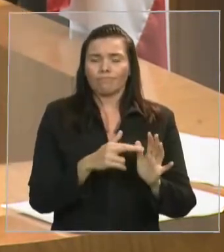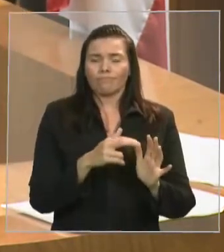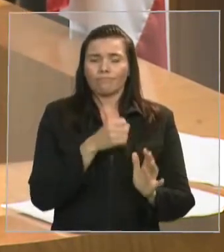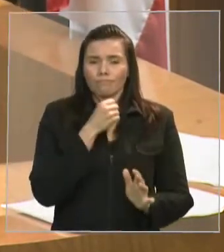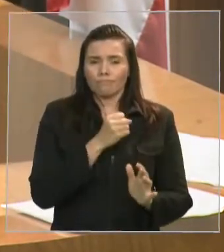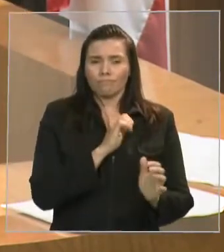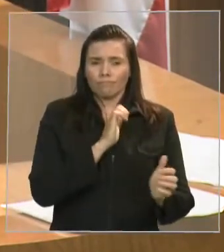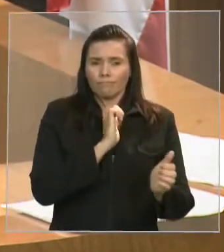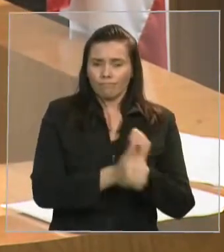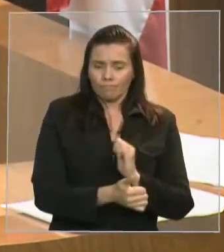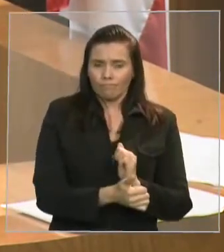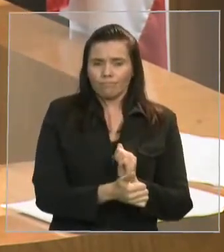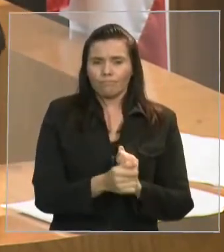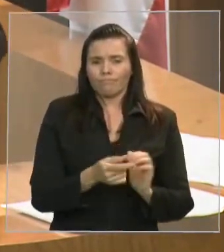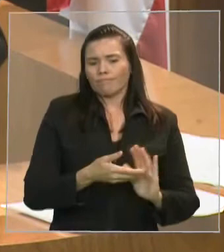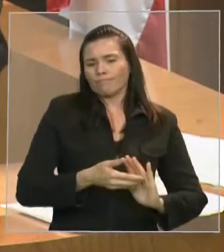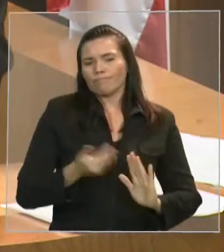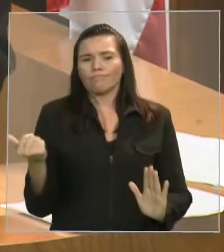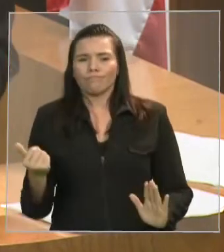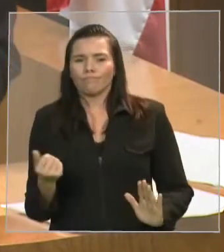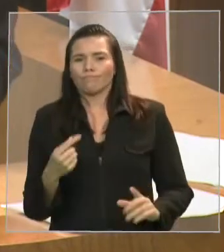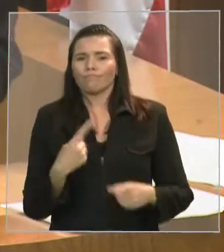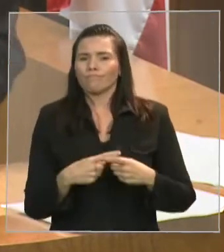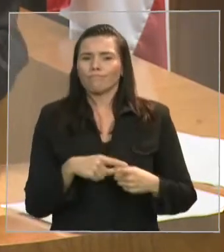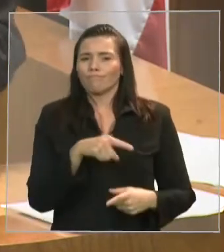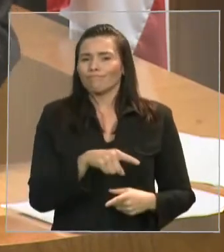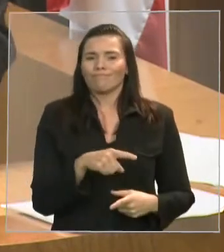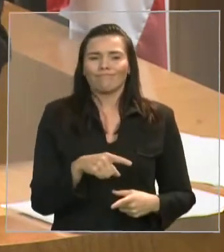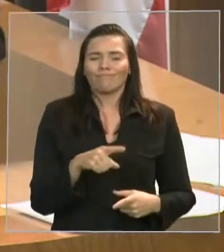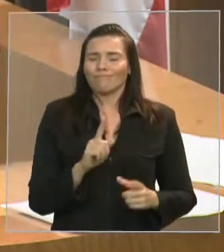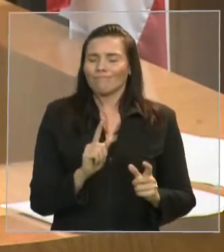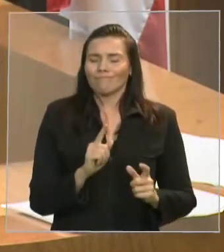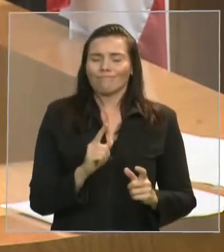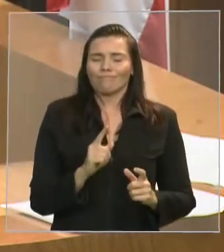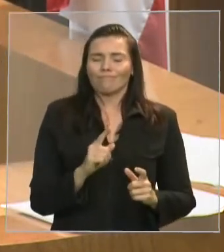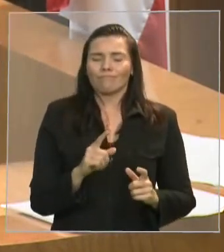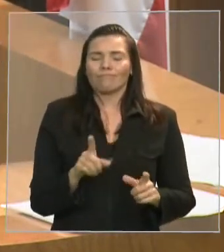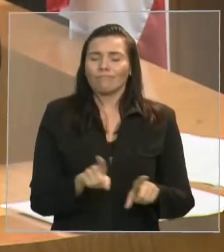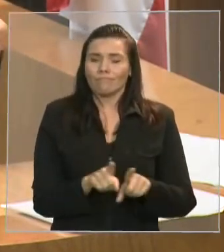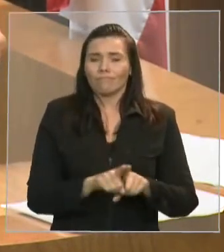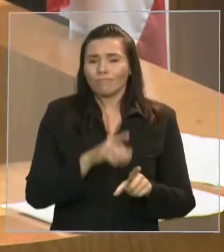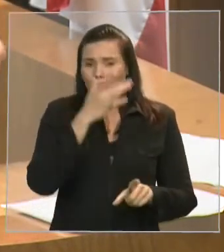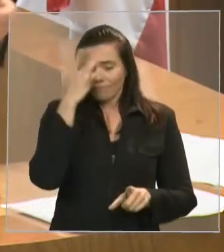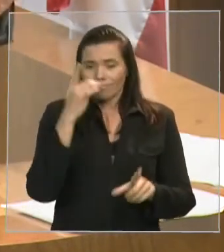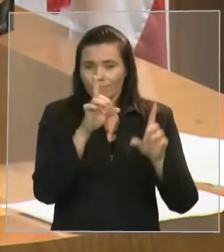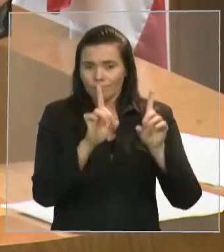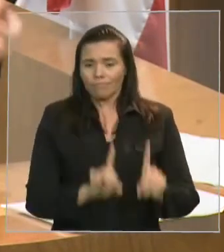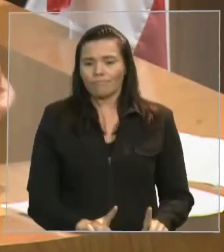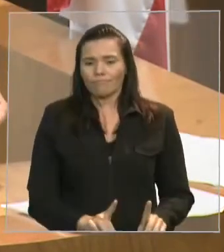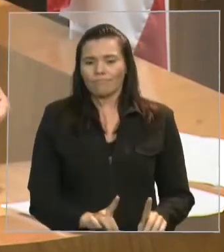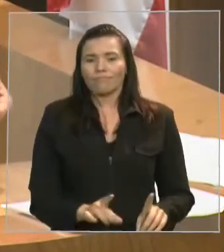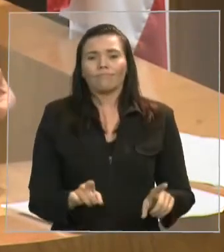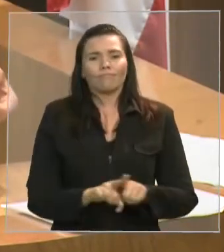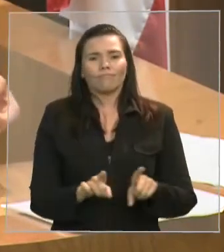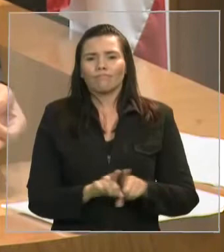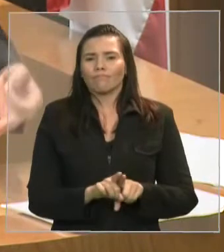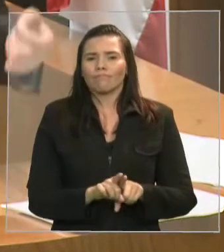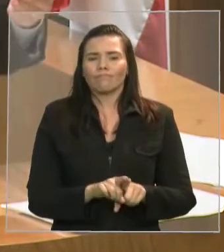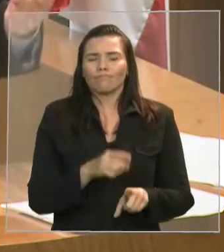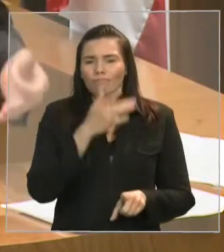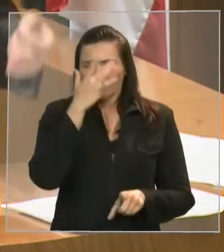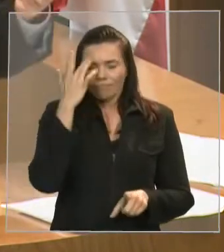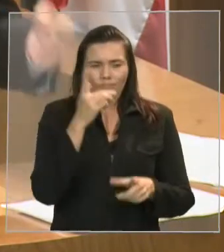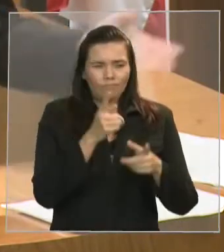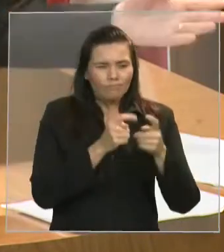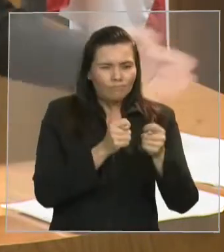provisória. Não quer a participação das pessoas com deficiência, não quer a participação do órgão de controle, que é